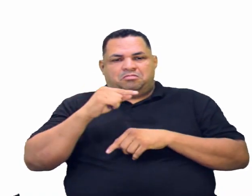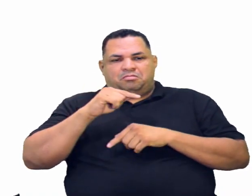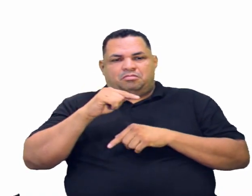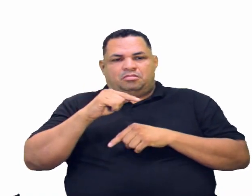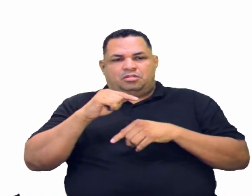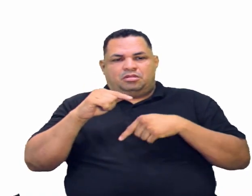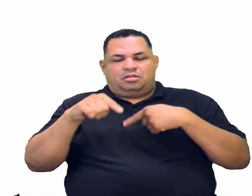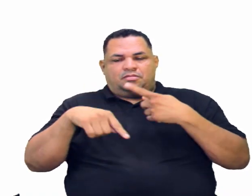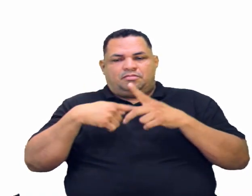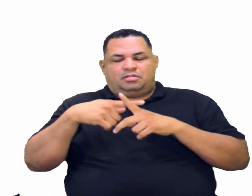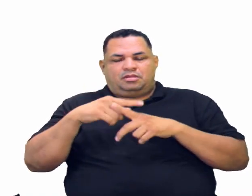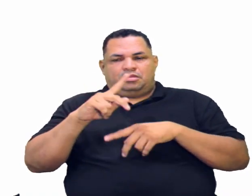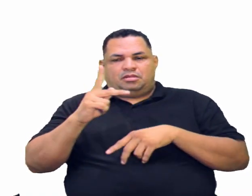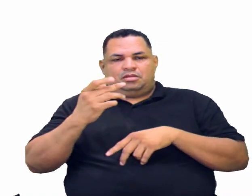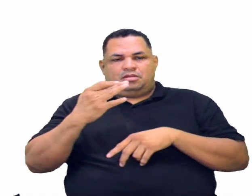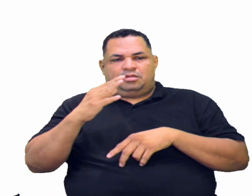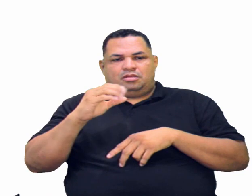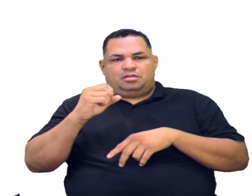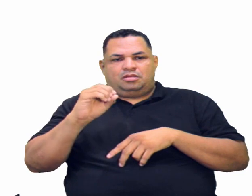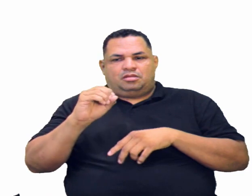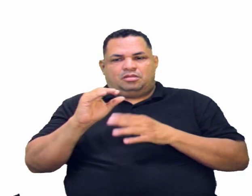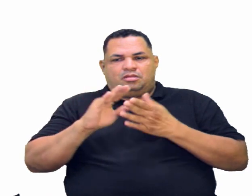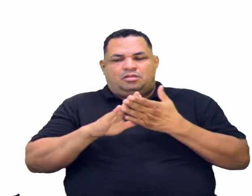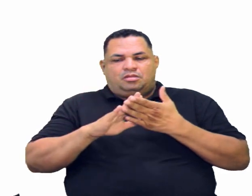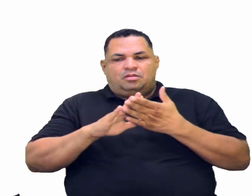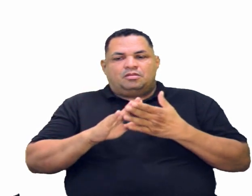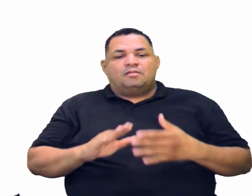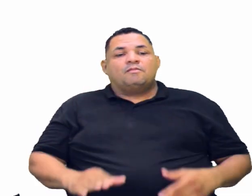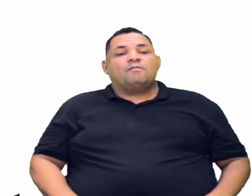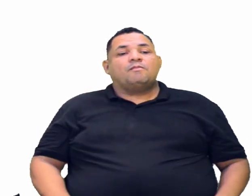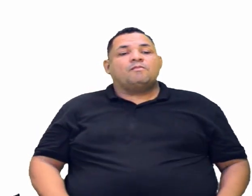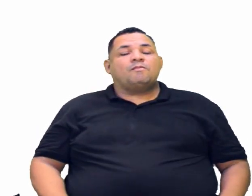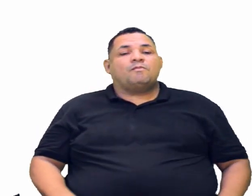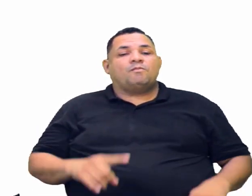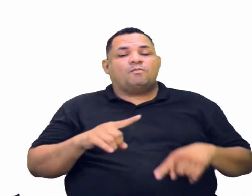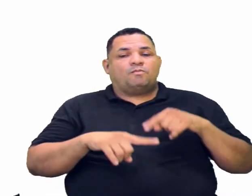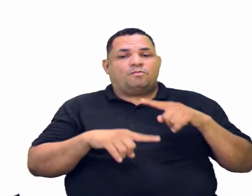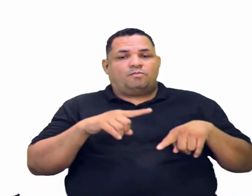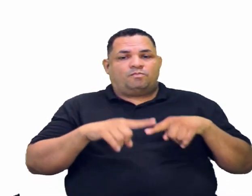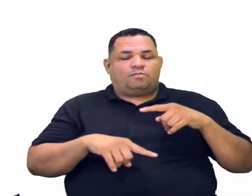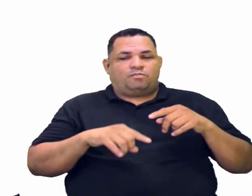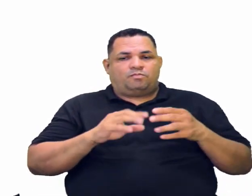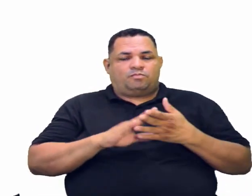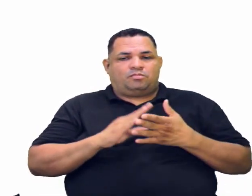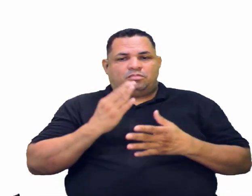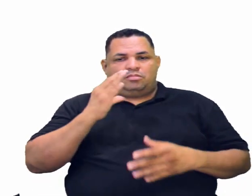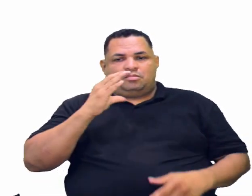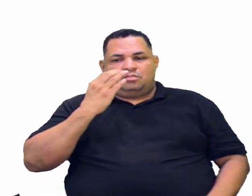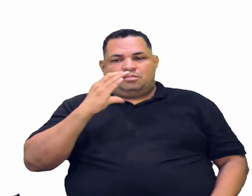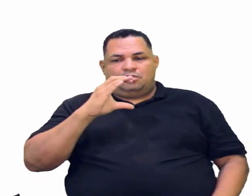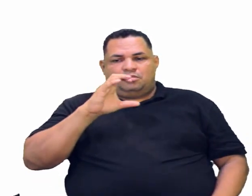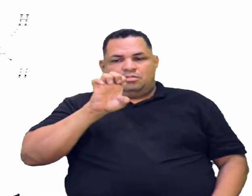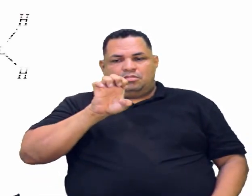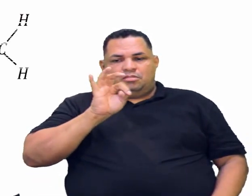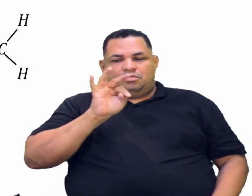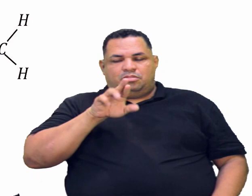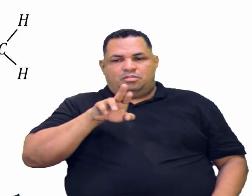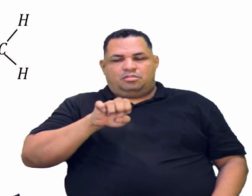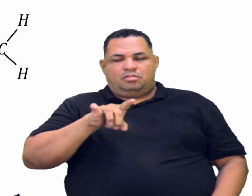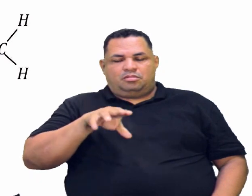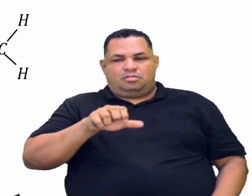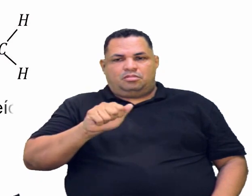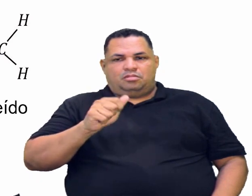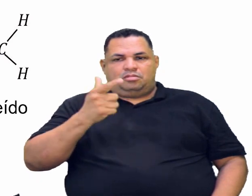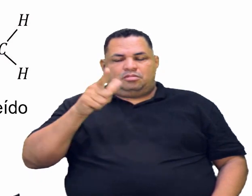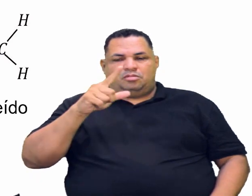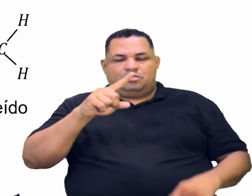o outro se ligue aqui, ó, a esse outro carbono. Então, o meu produto aqui vai ser uma cetona e